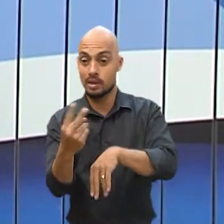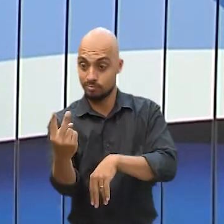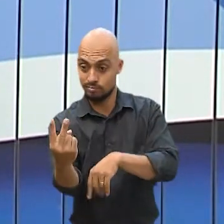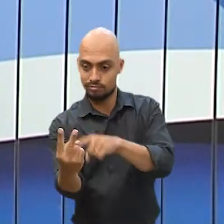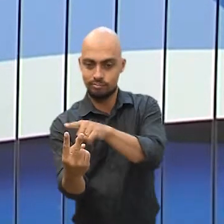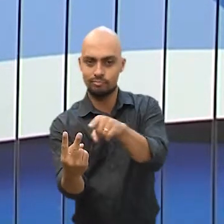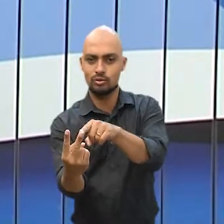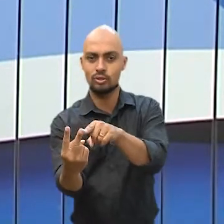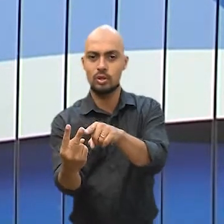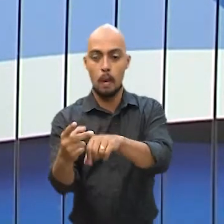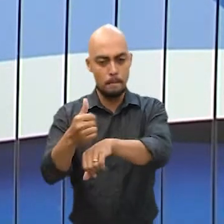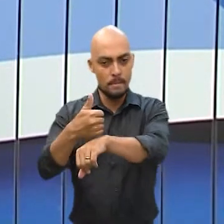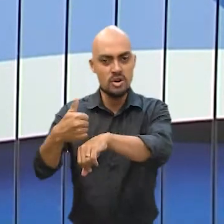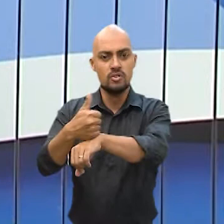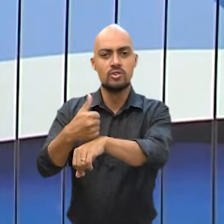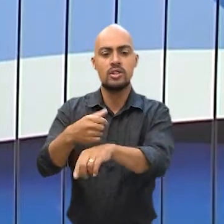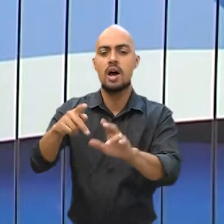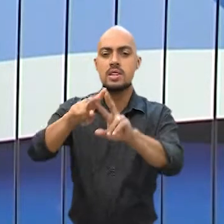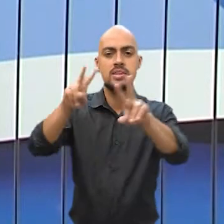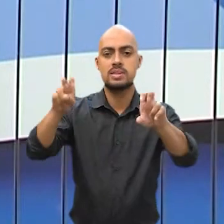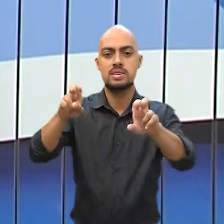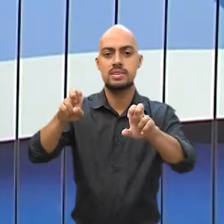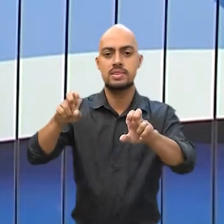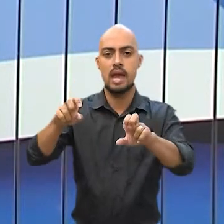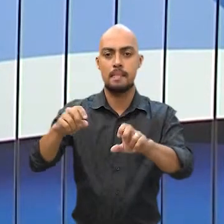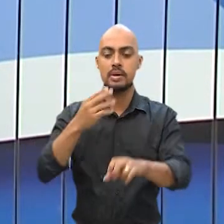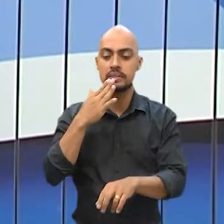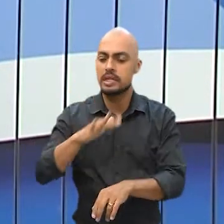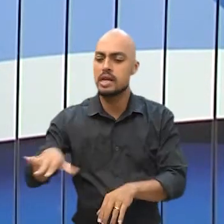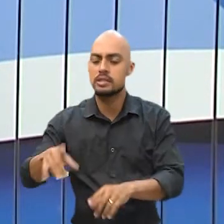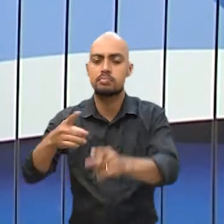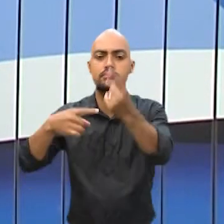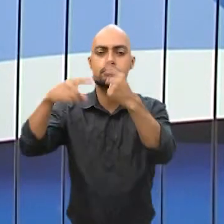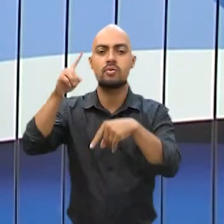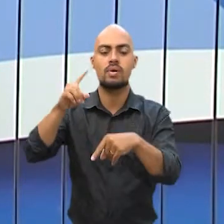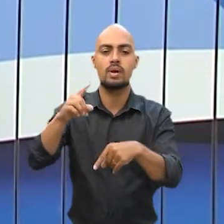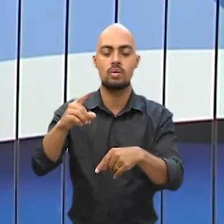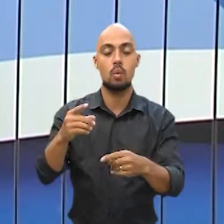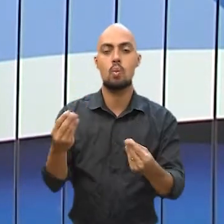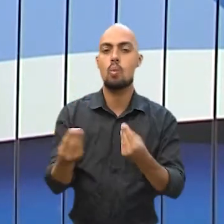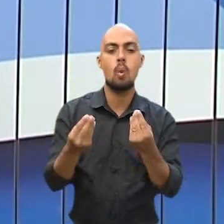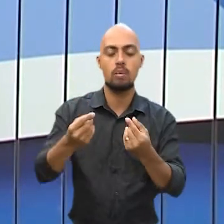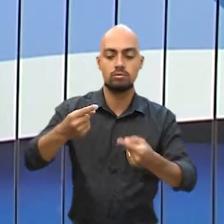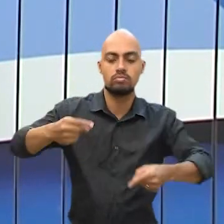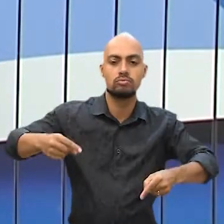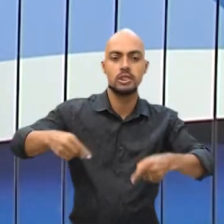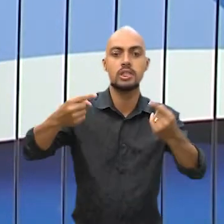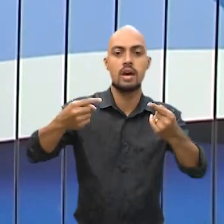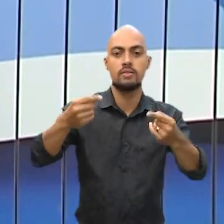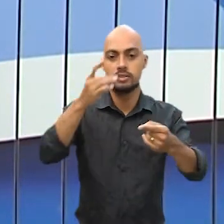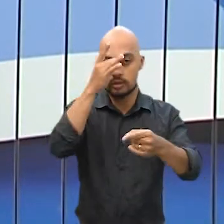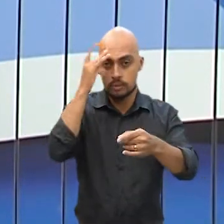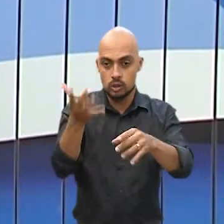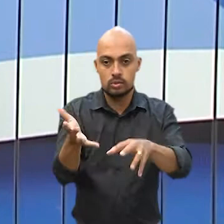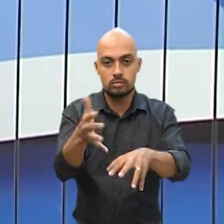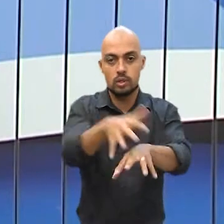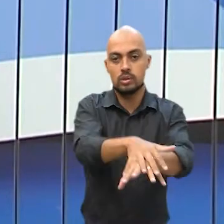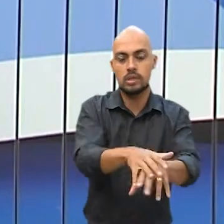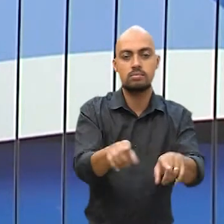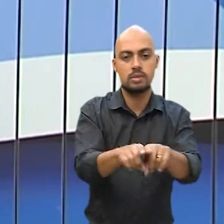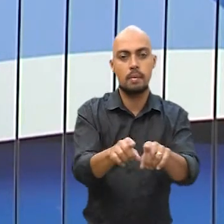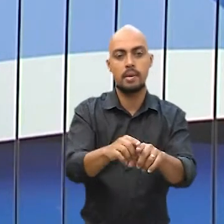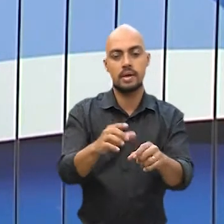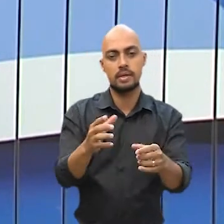sobre desenvolvimento infantil. Quais os desafios na educação de pacientes inclusivos